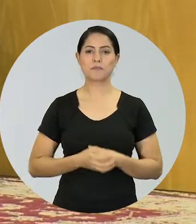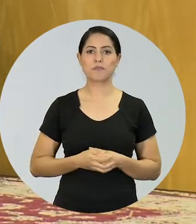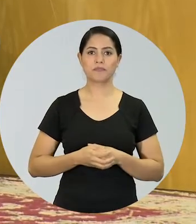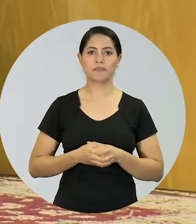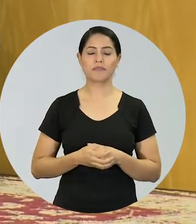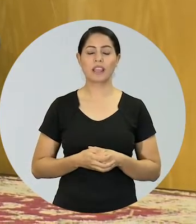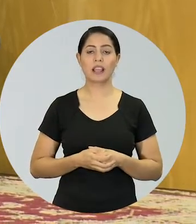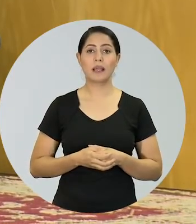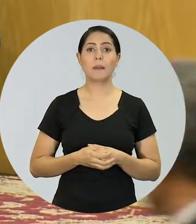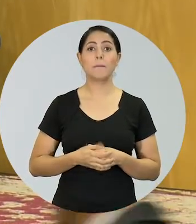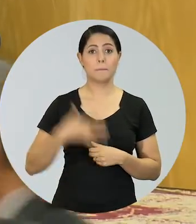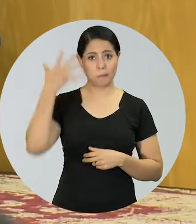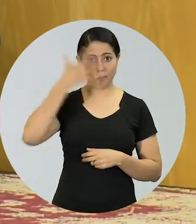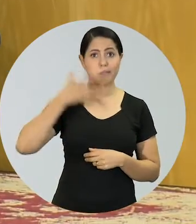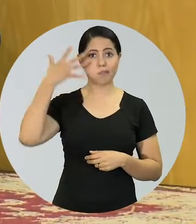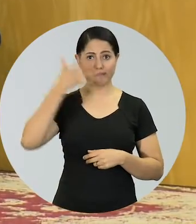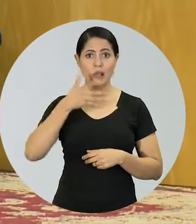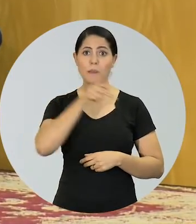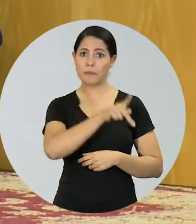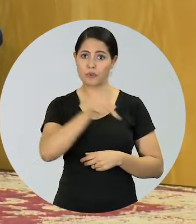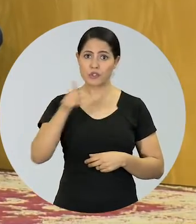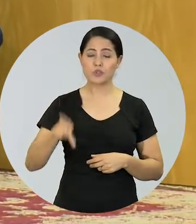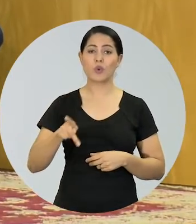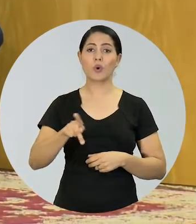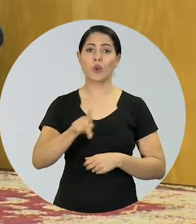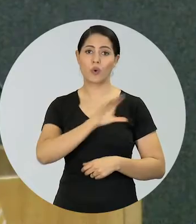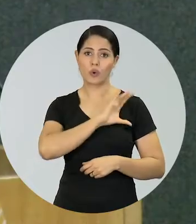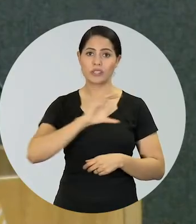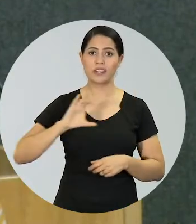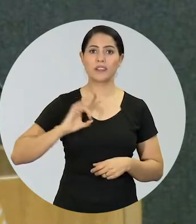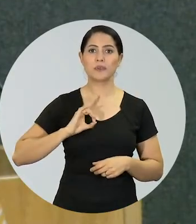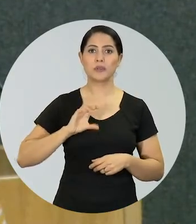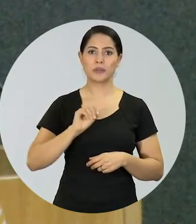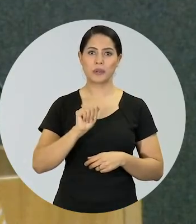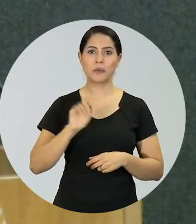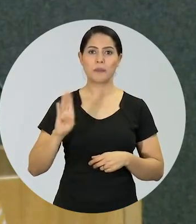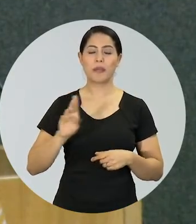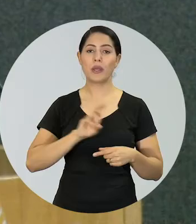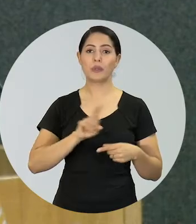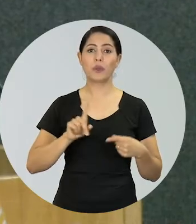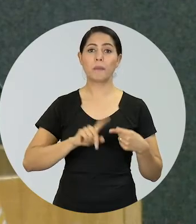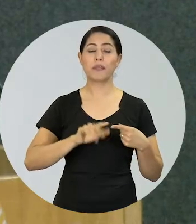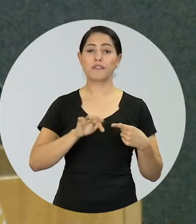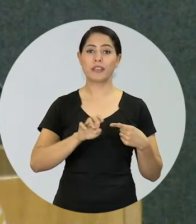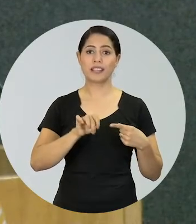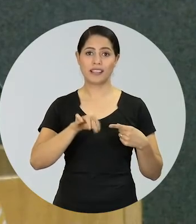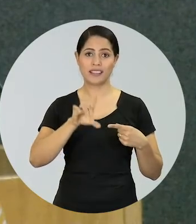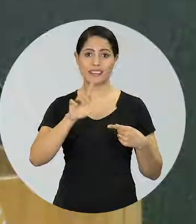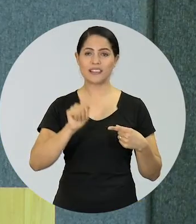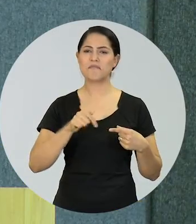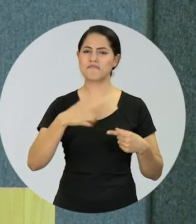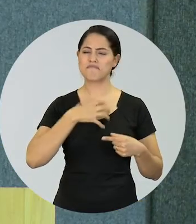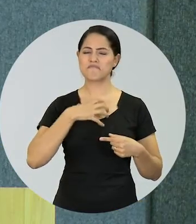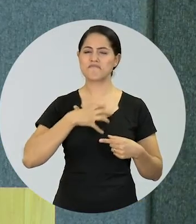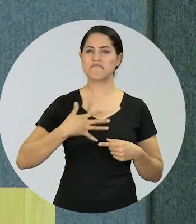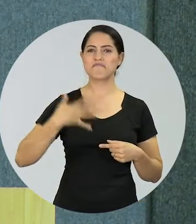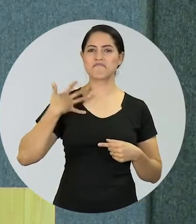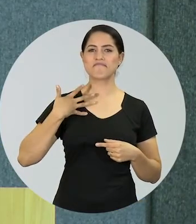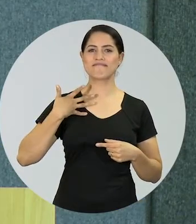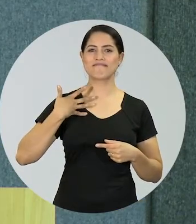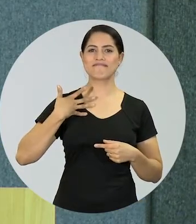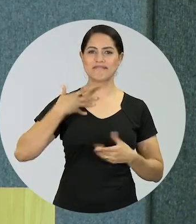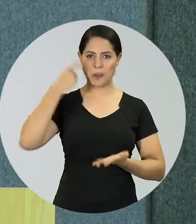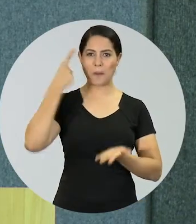Autora, advogada, professora, palestrante e coordenadora de comunicação da OAB Nacional, Fernanda Marinella se orgulha